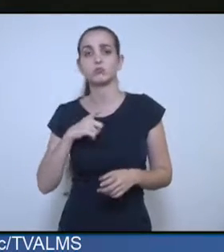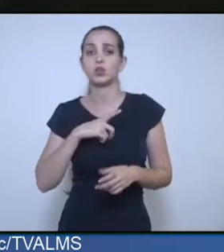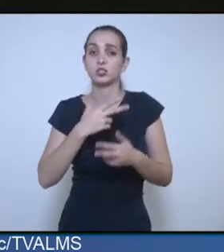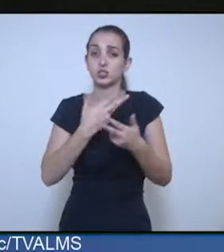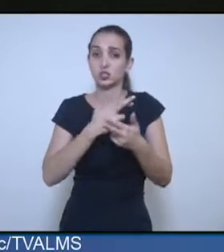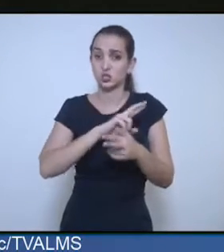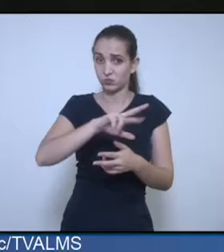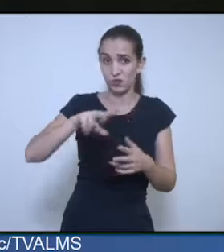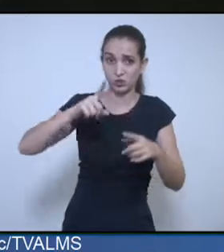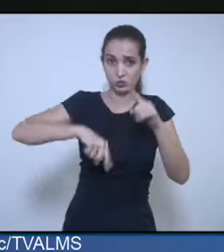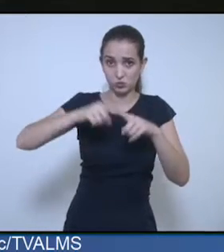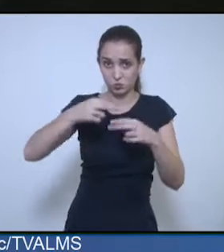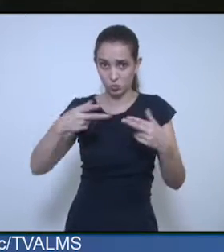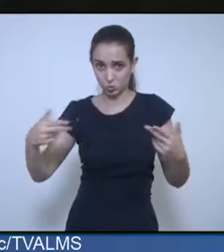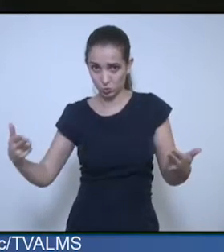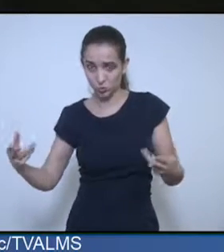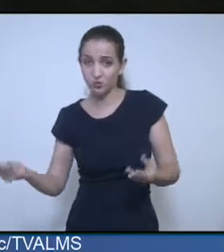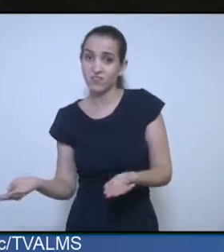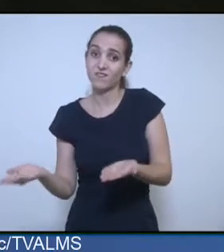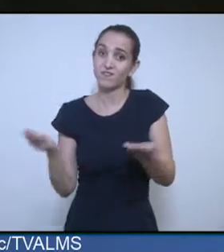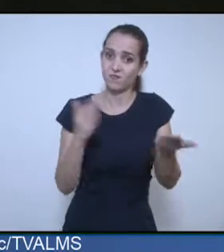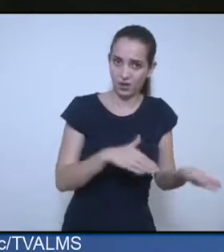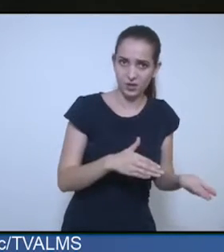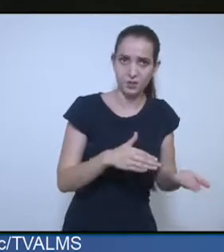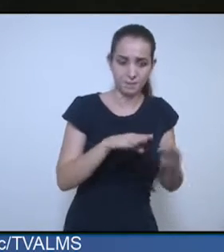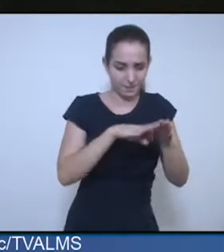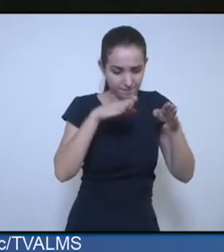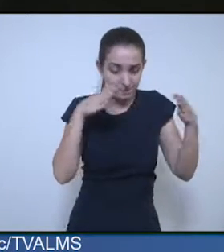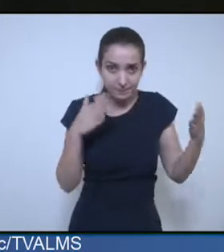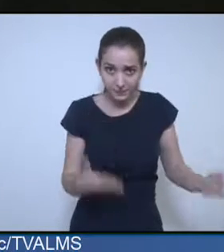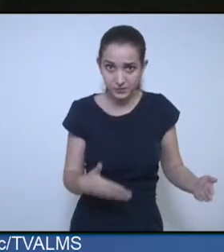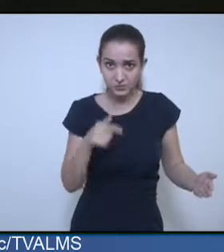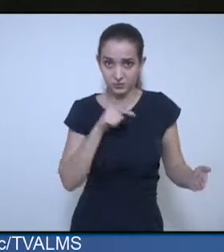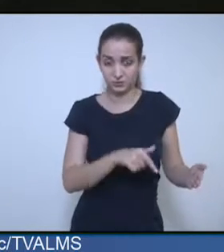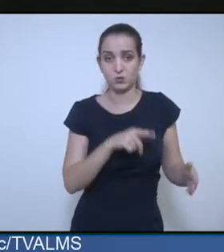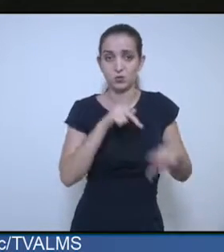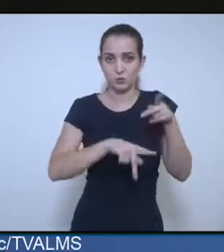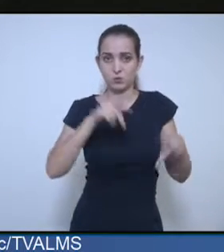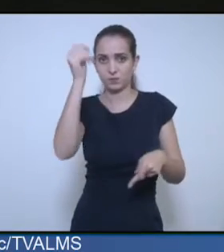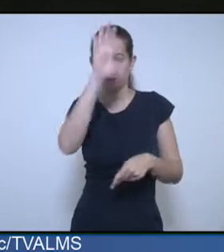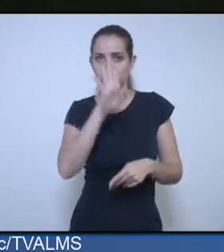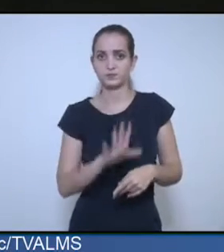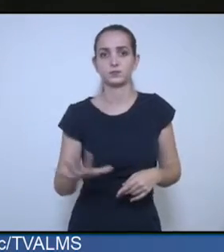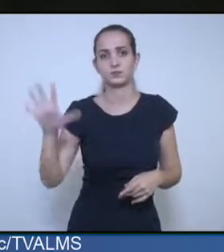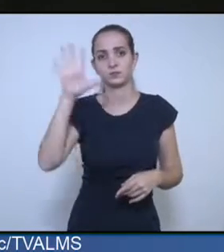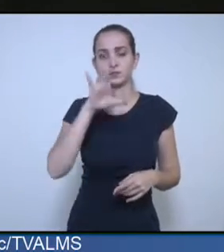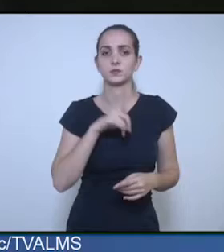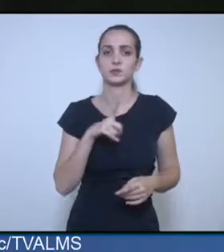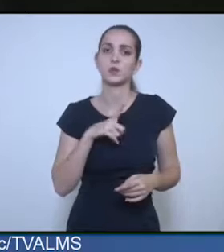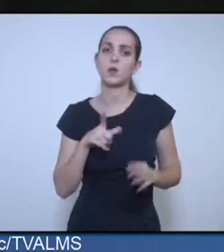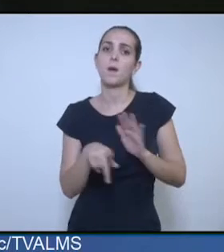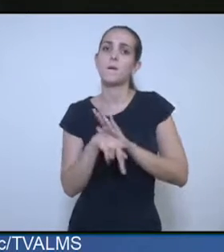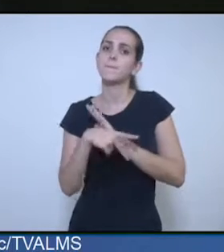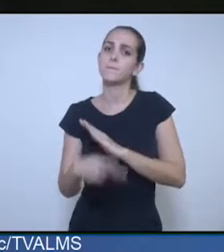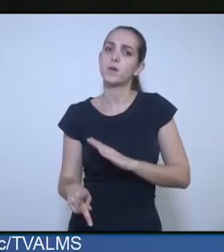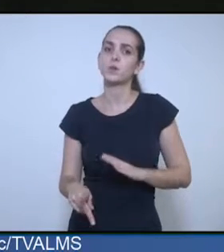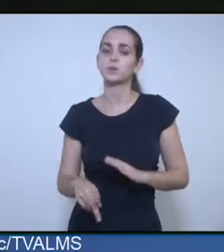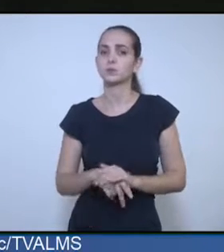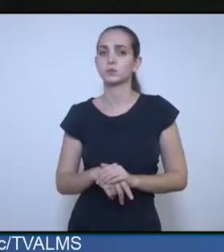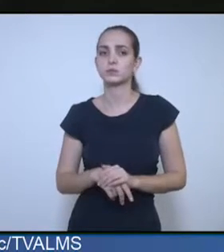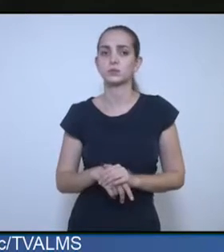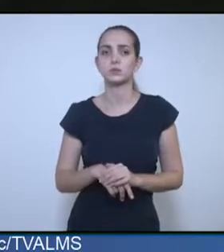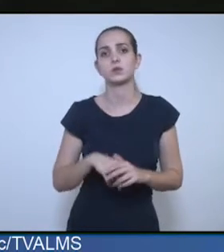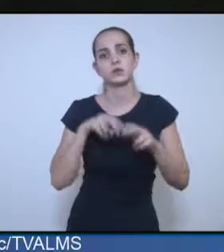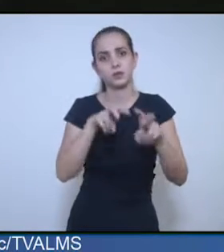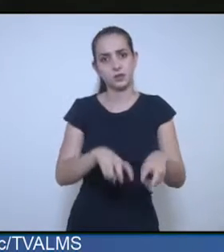para a mesa do trabalhador, que vai para a mesa do povo brasileiro, tem origem